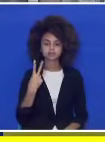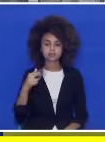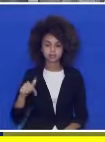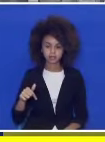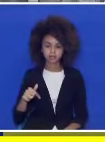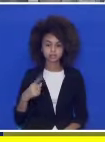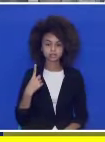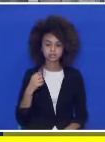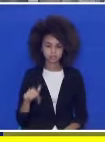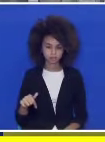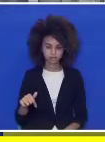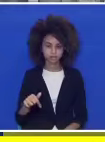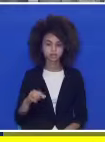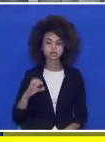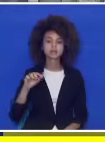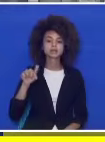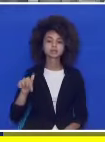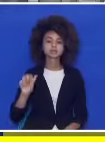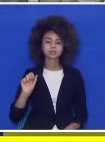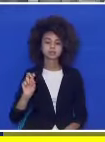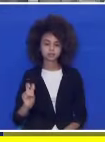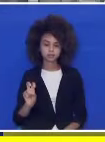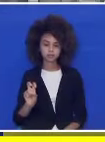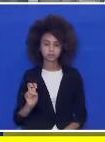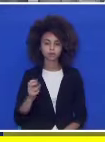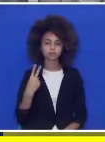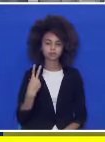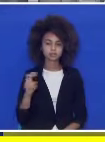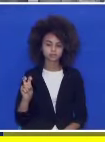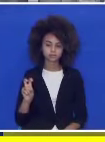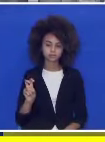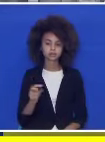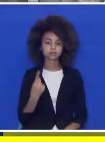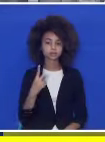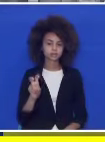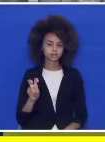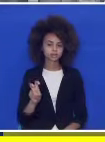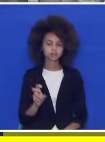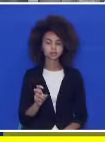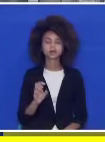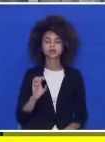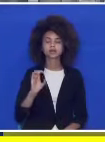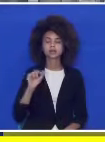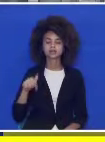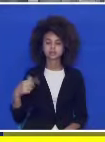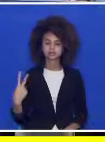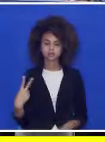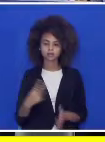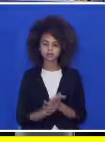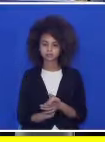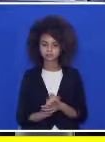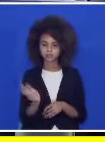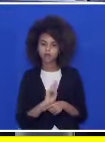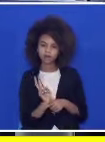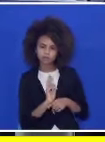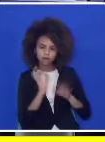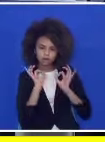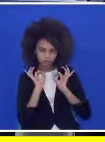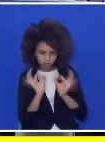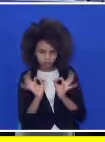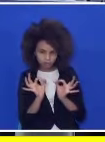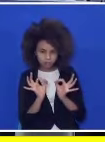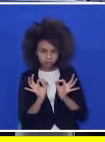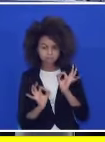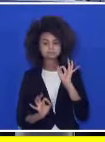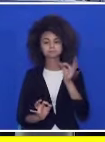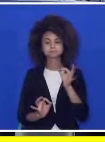27, 17, 75, 25, 15 e 72. Auditoras,